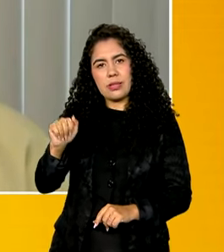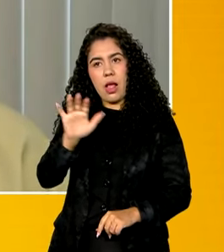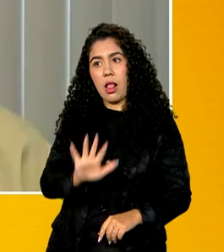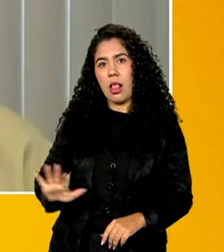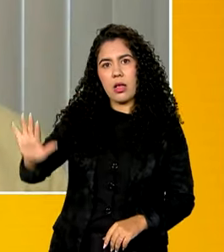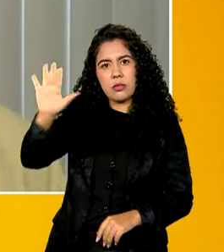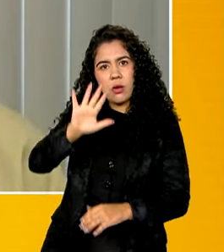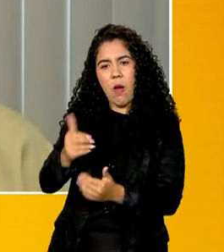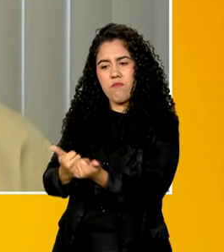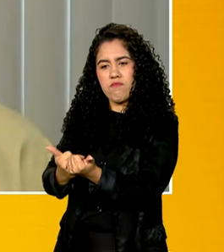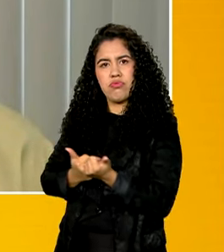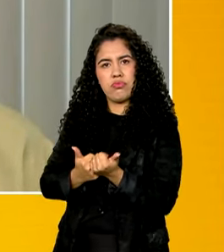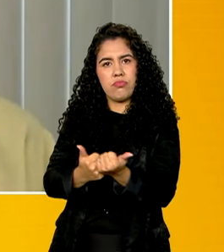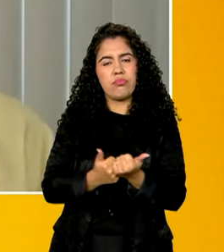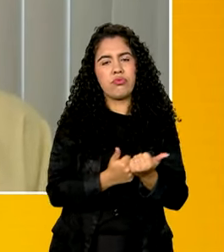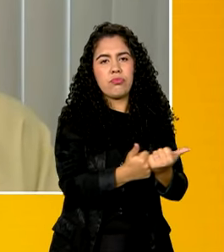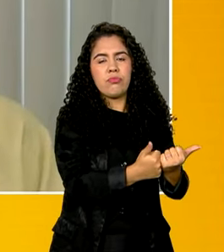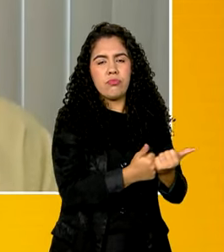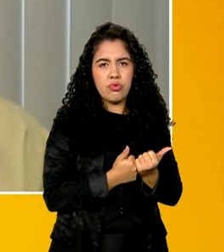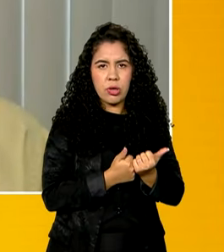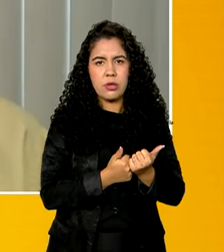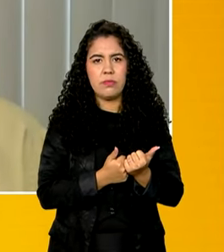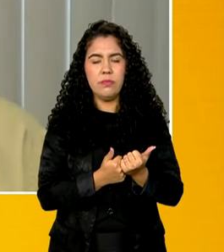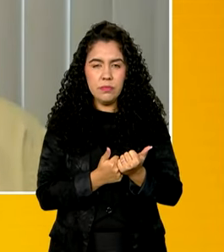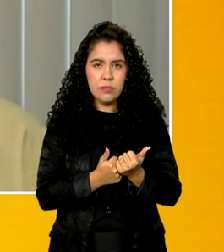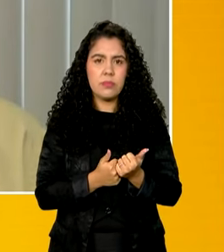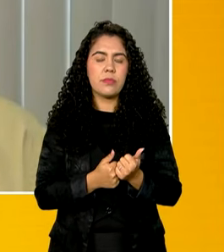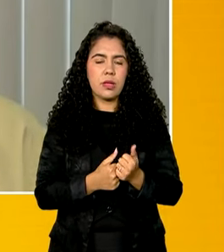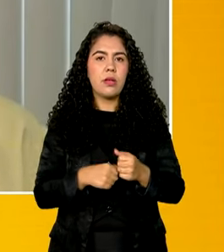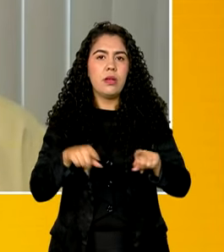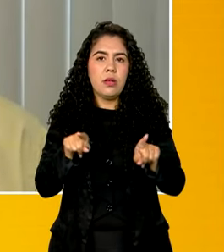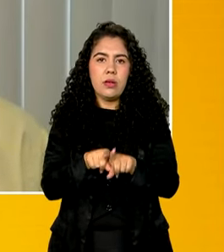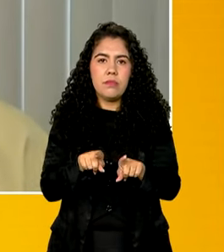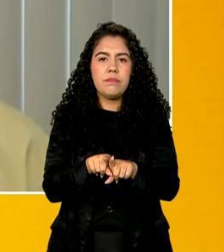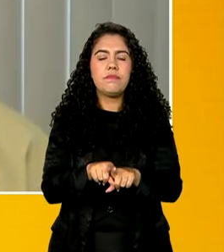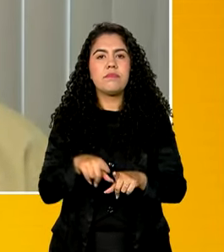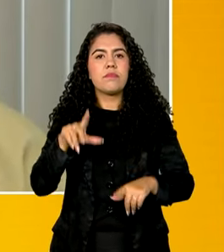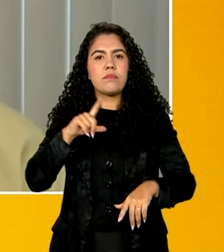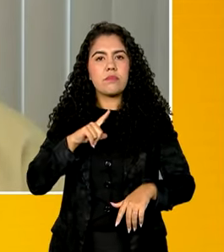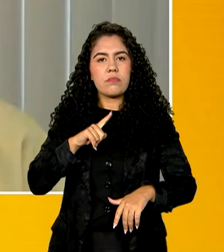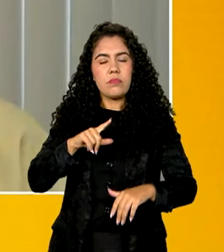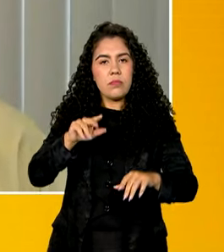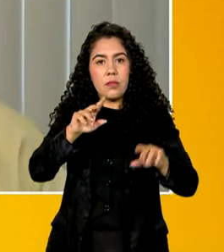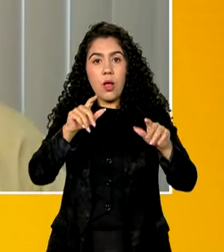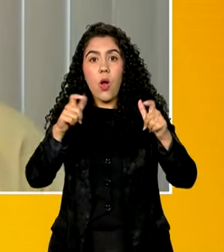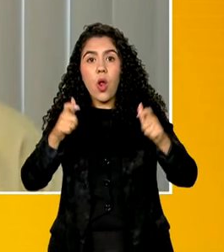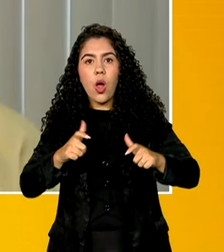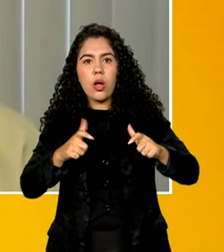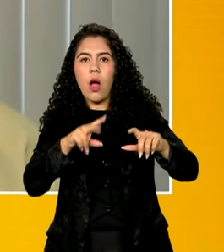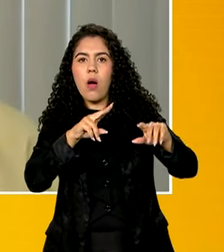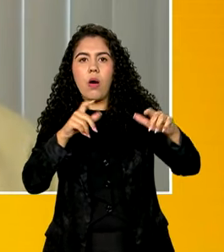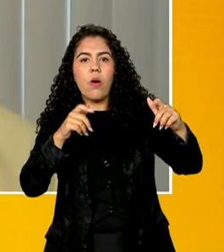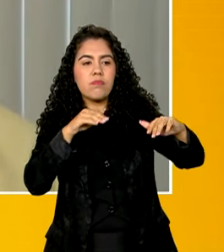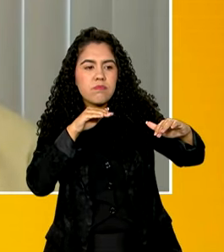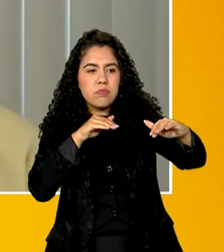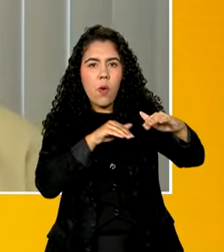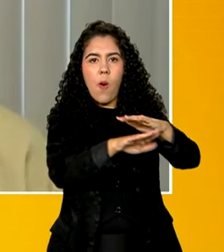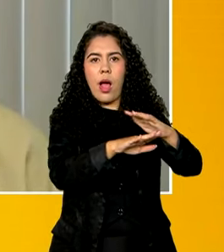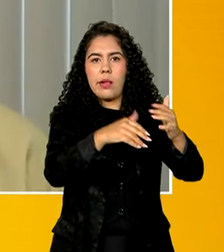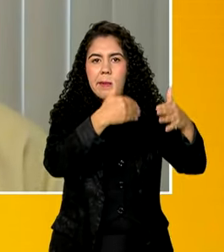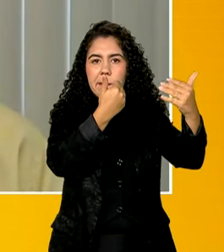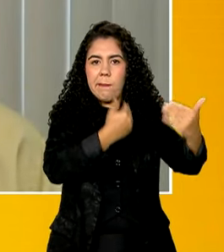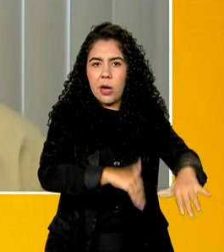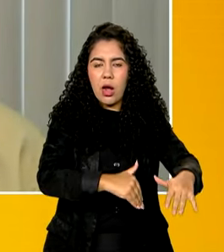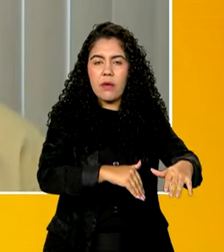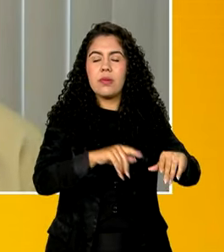a gente conta com o apoio da Força Nacional na segurança dos locais de armazenamento de provas e até em alguns estados, por exemplo, no Rio Grande do